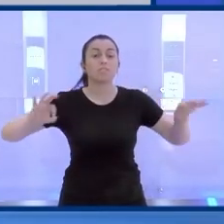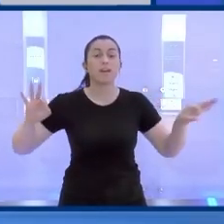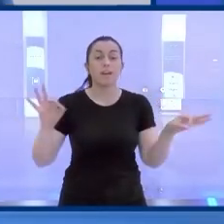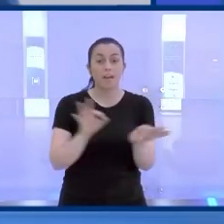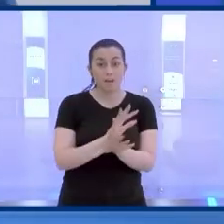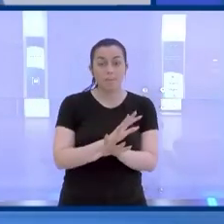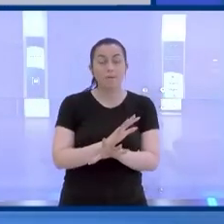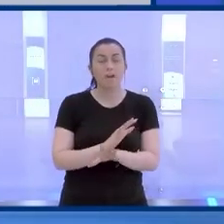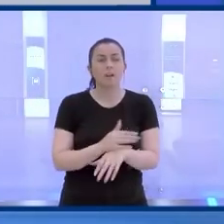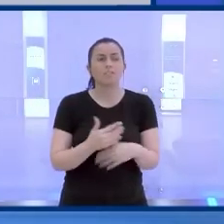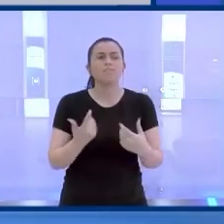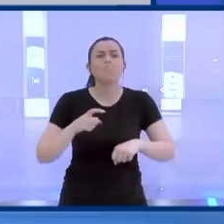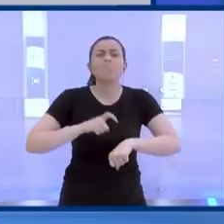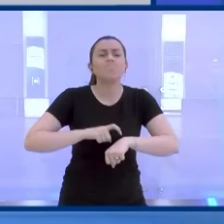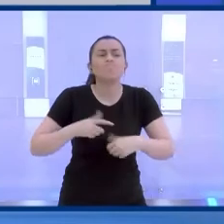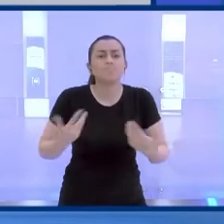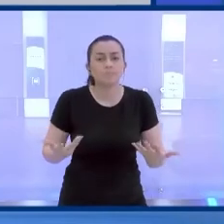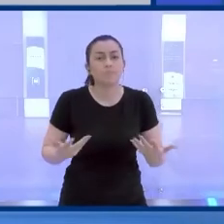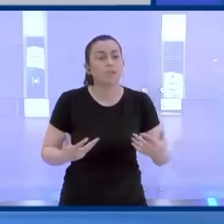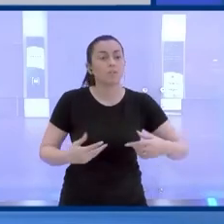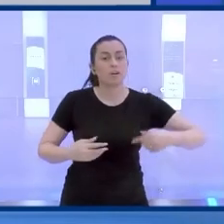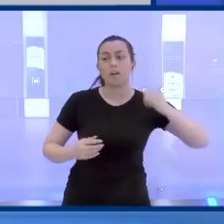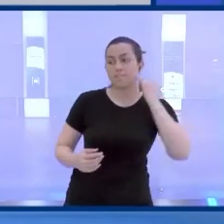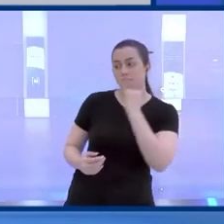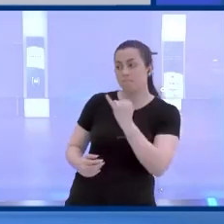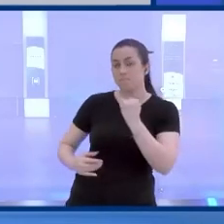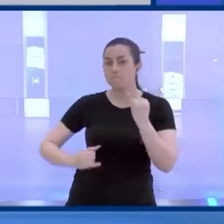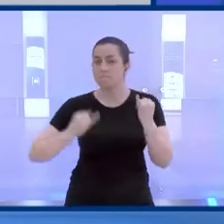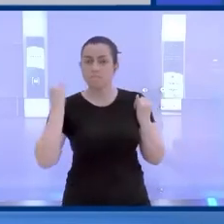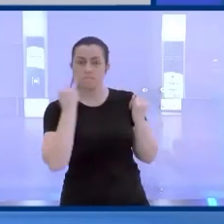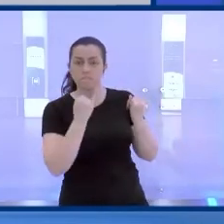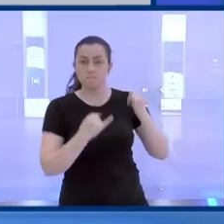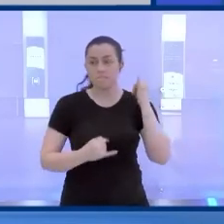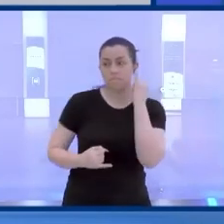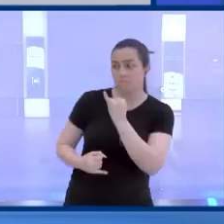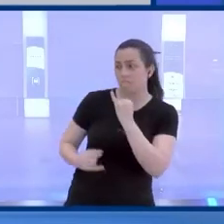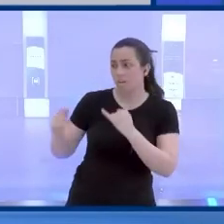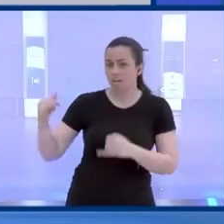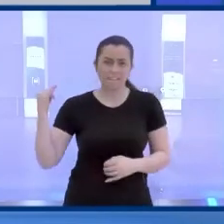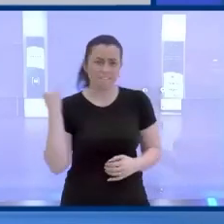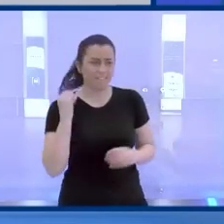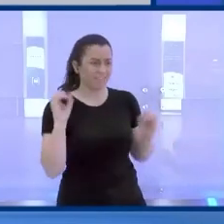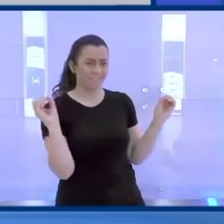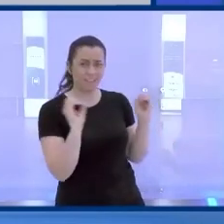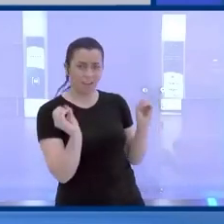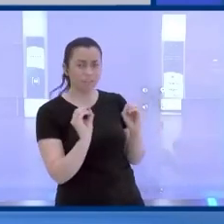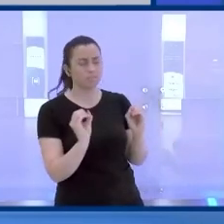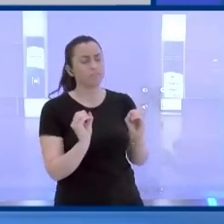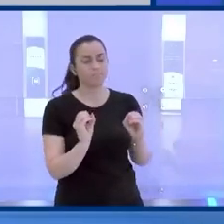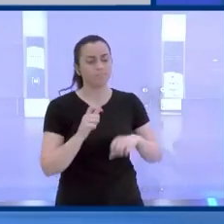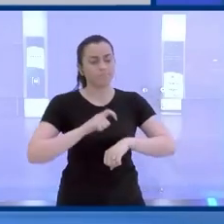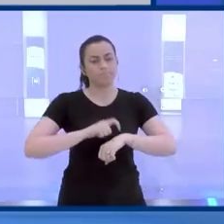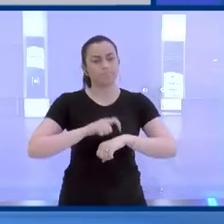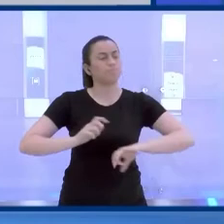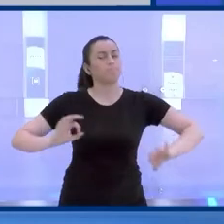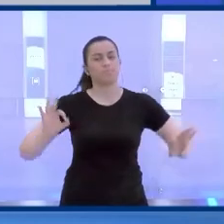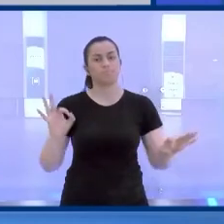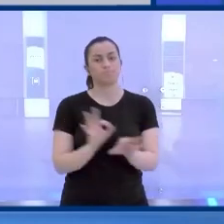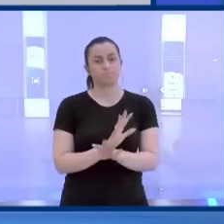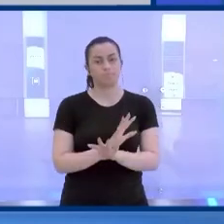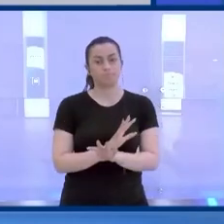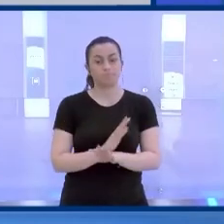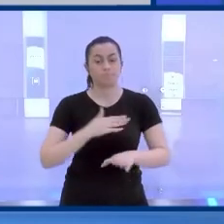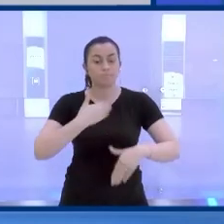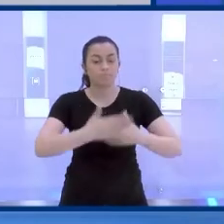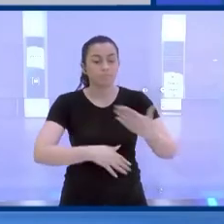houver apresentação de novas propostas no tempo definido por mim. Na hipótese de terem sido apresentadas propostas